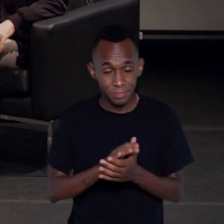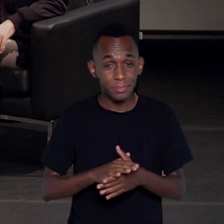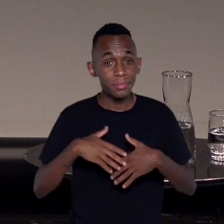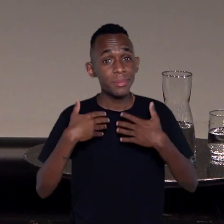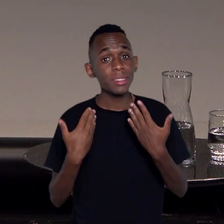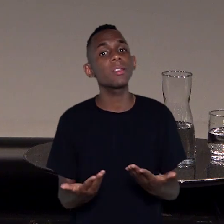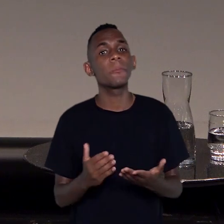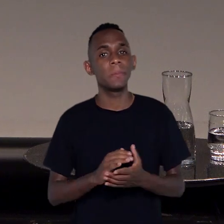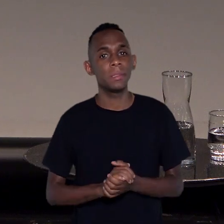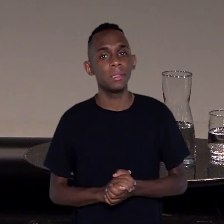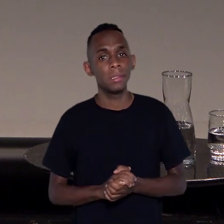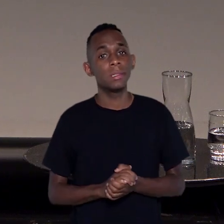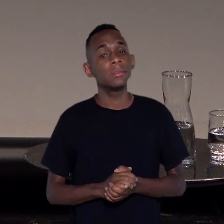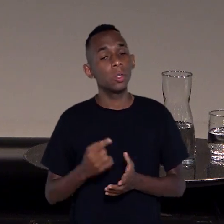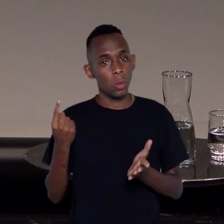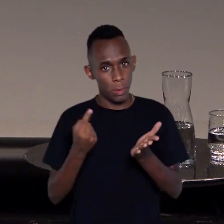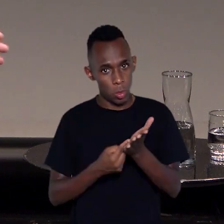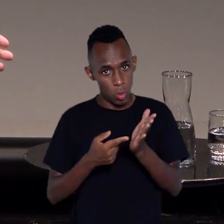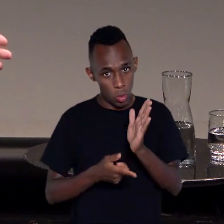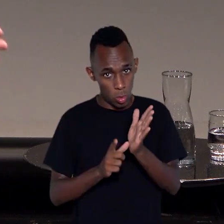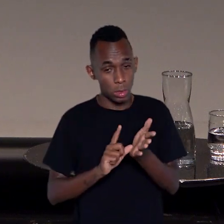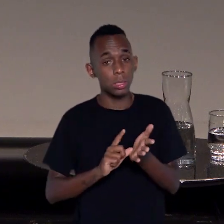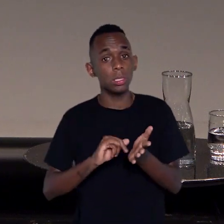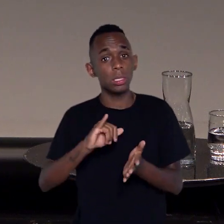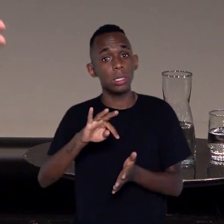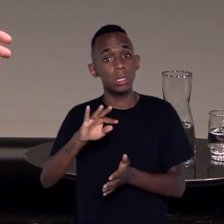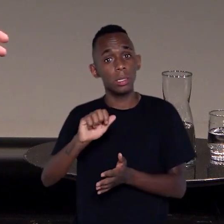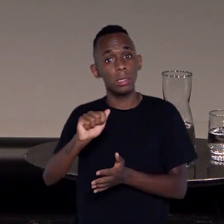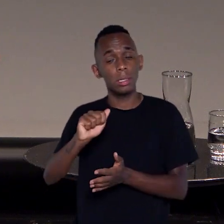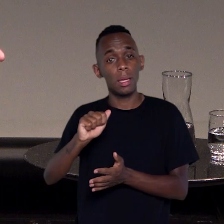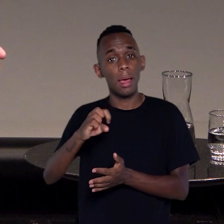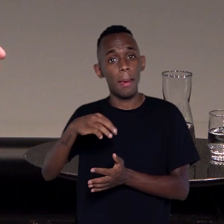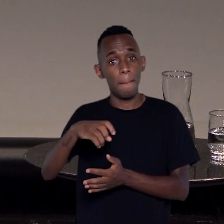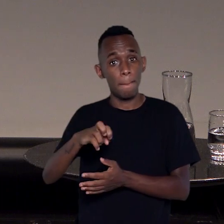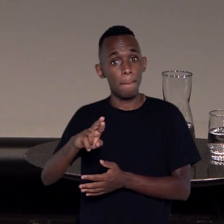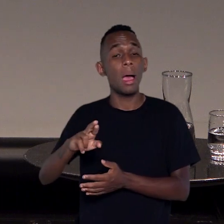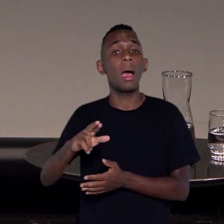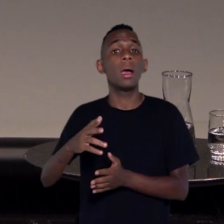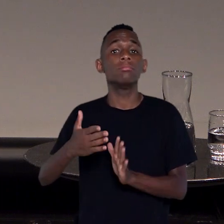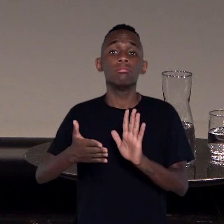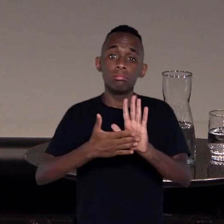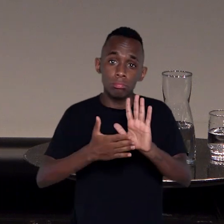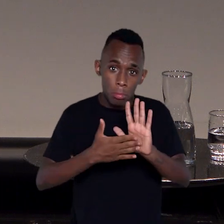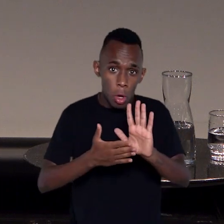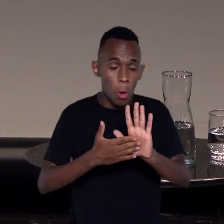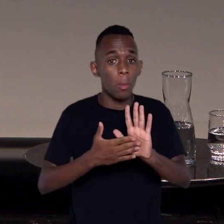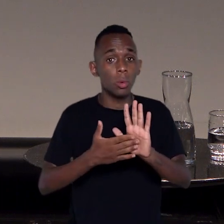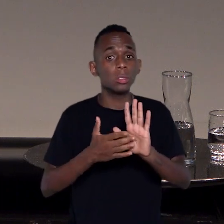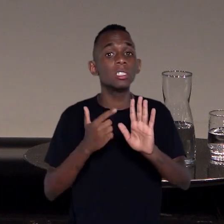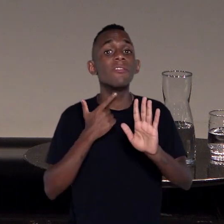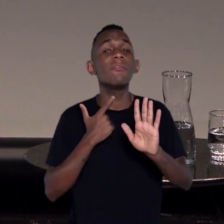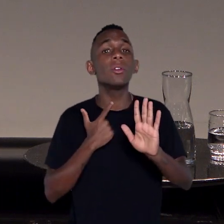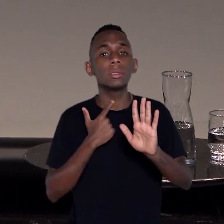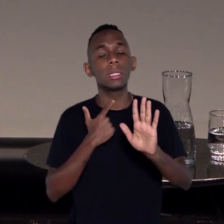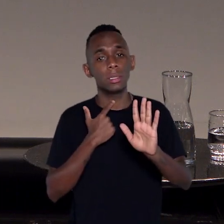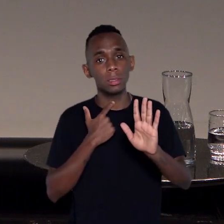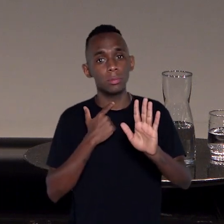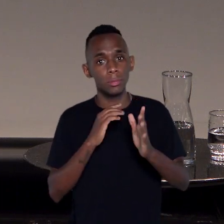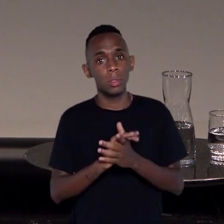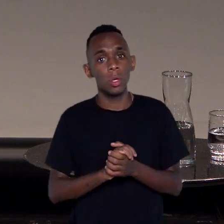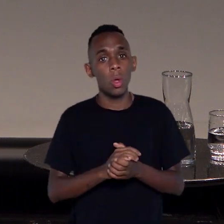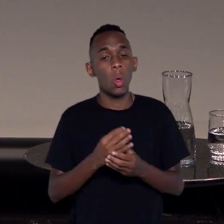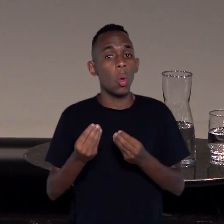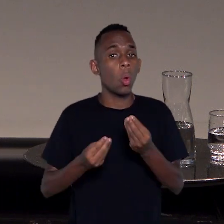Brincadeira. Bem, Itamar, como a gente combinou, o Itamar propôs esse tema aqui para a gente, né, que é a origem, eu